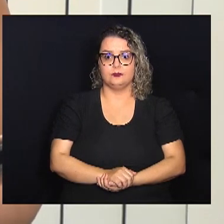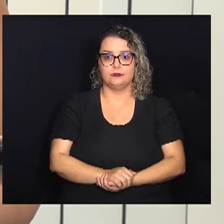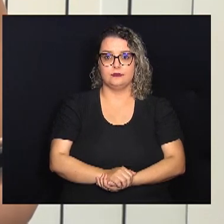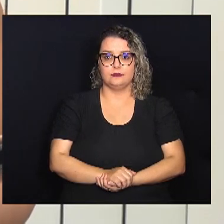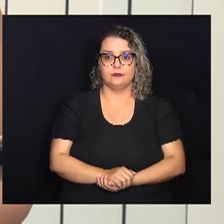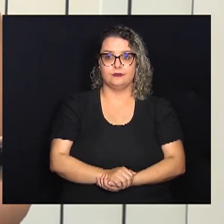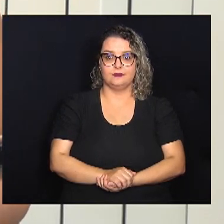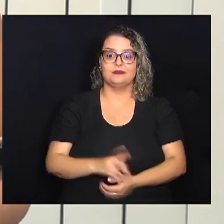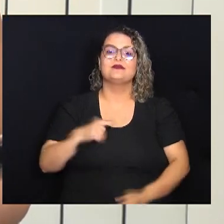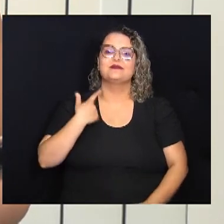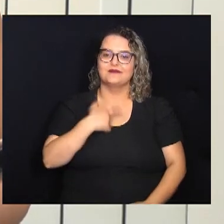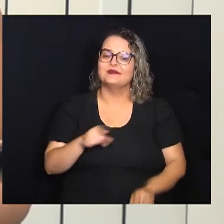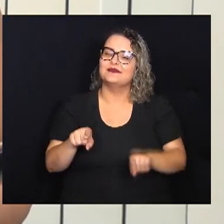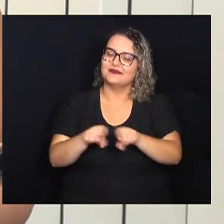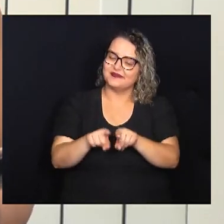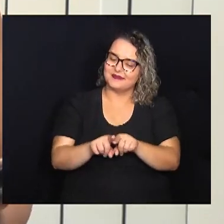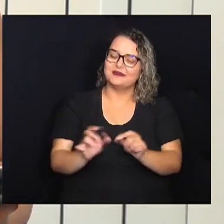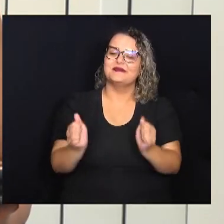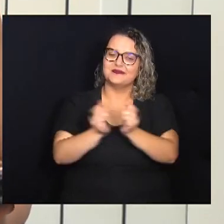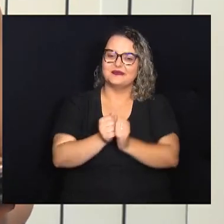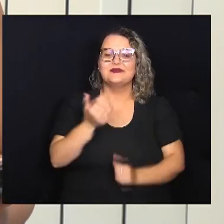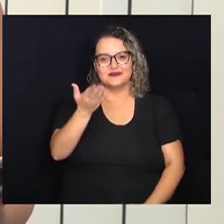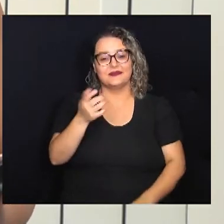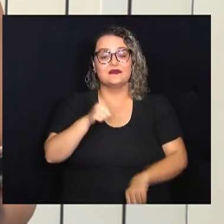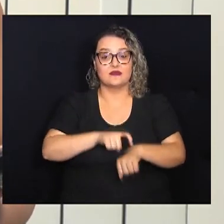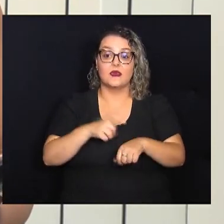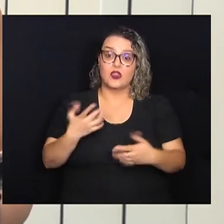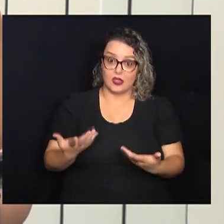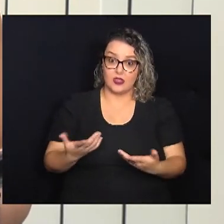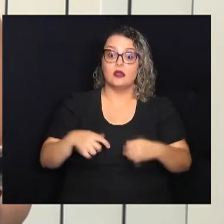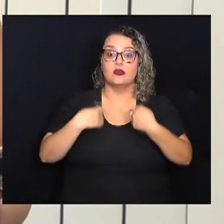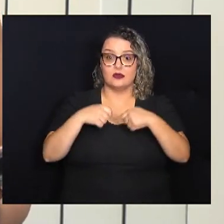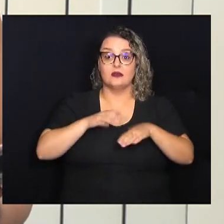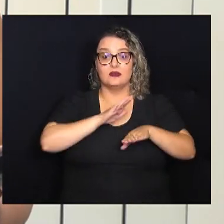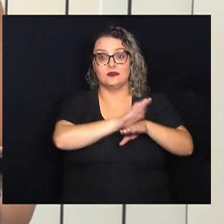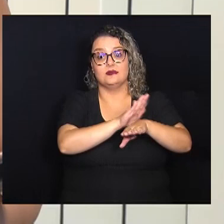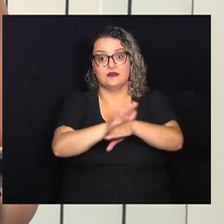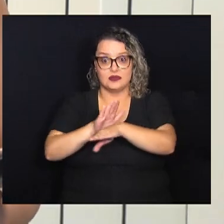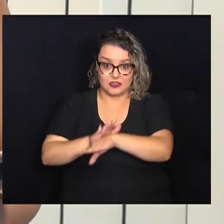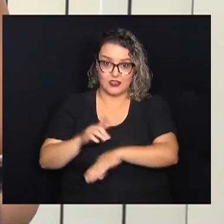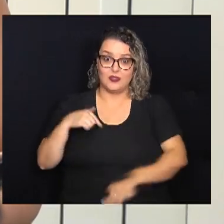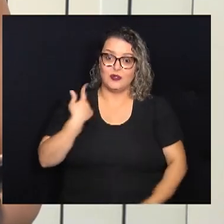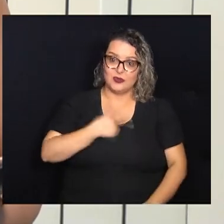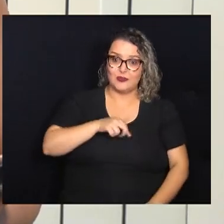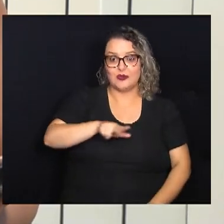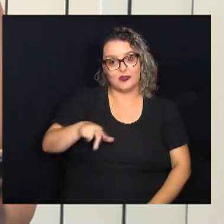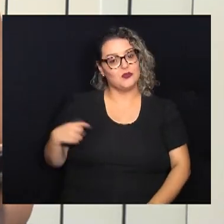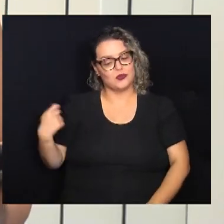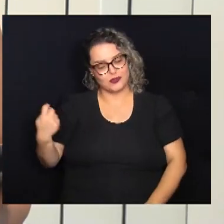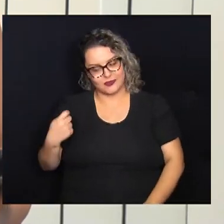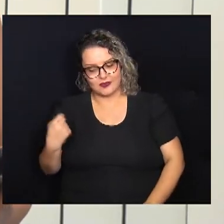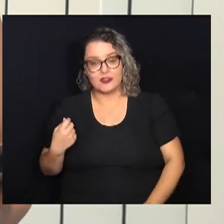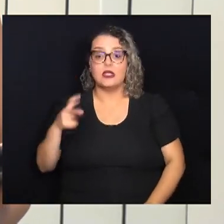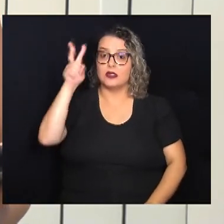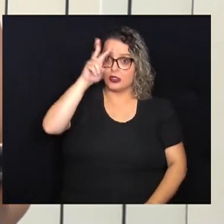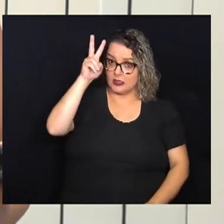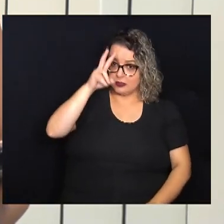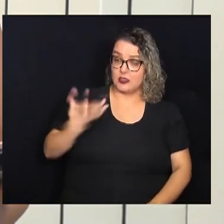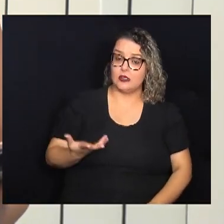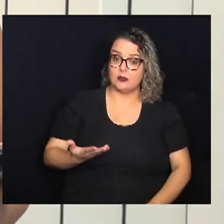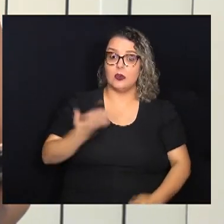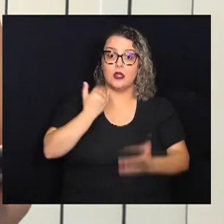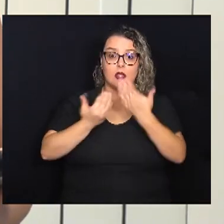E a gente conta também com você, já que nesse momento a gente precisa ajudar aí nossos irmãos lá do Rio Grande do Sul. Então, lembrando,